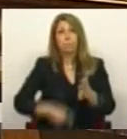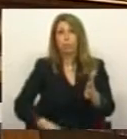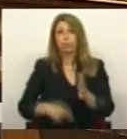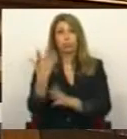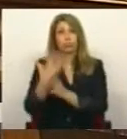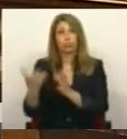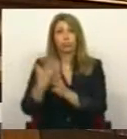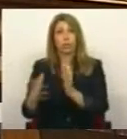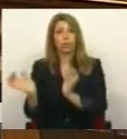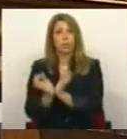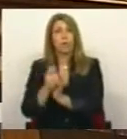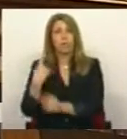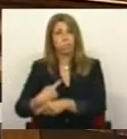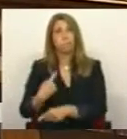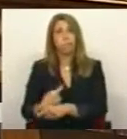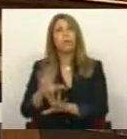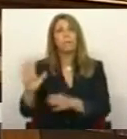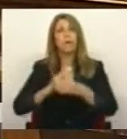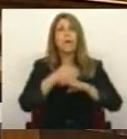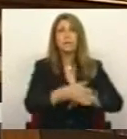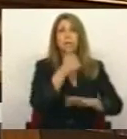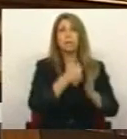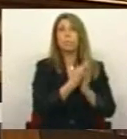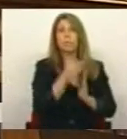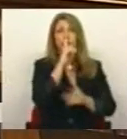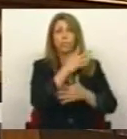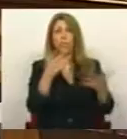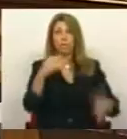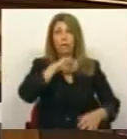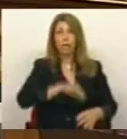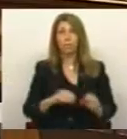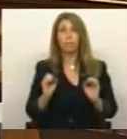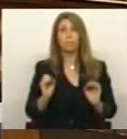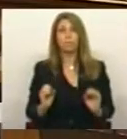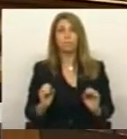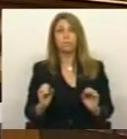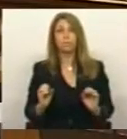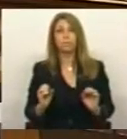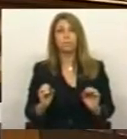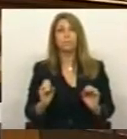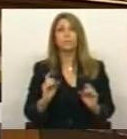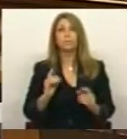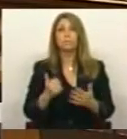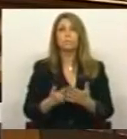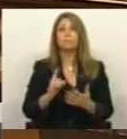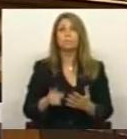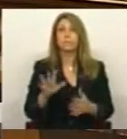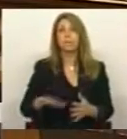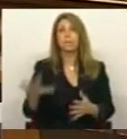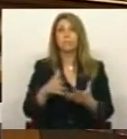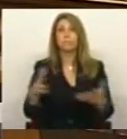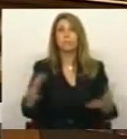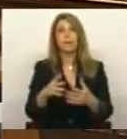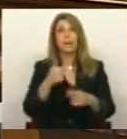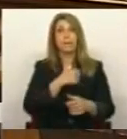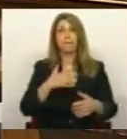contribuições, não tem acesso à medida, ficando sem qualquer rendimento, o que leva em muitos casos ao encerramento da